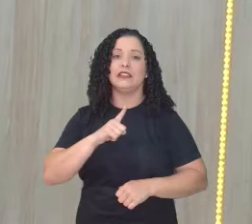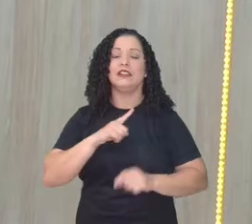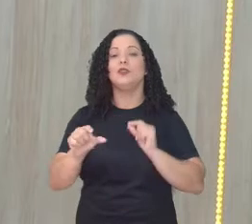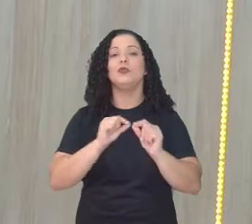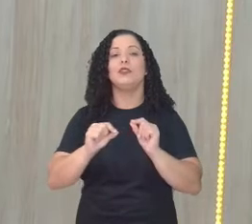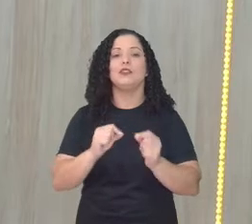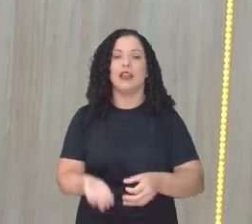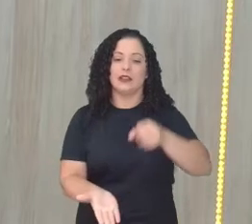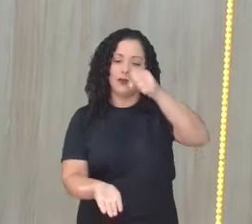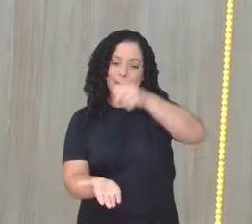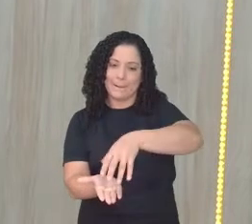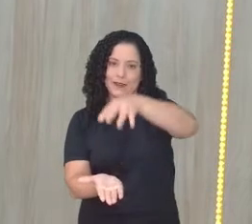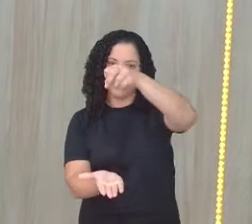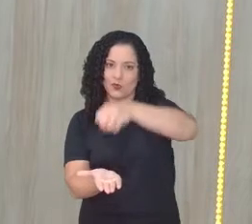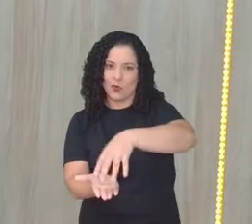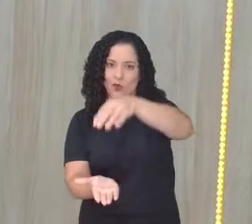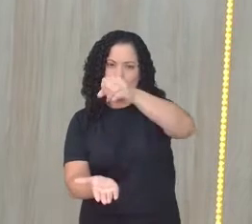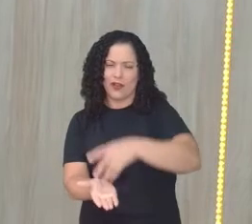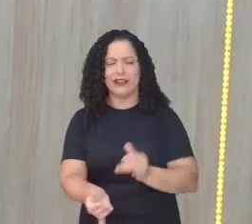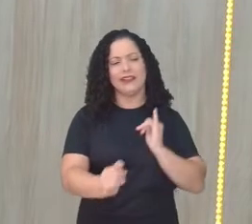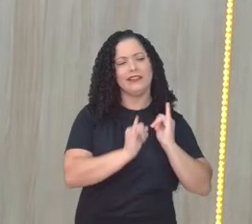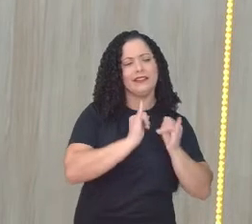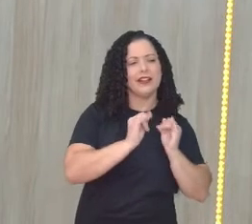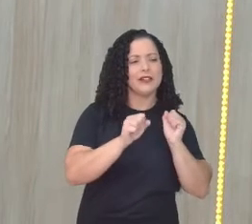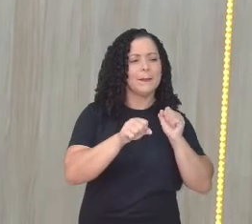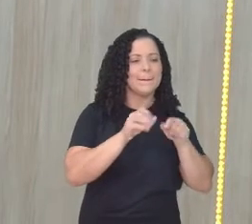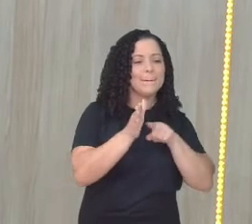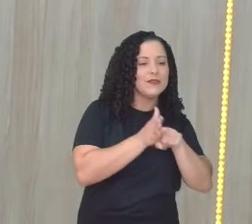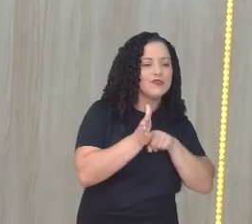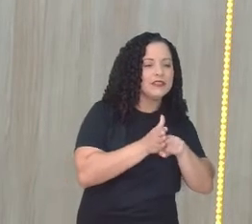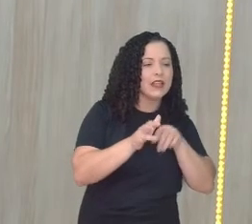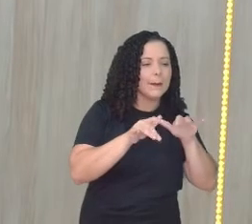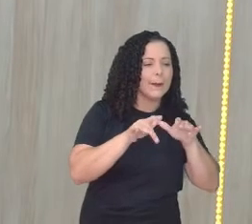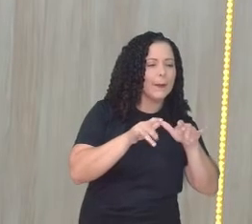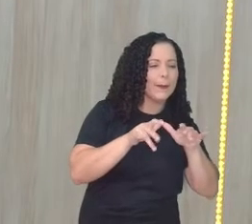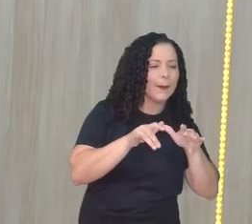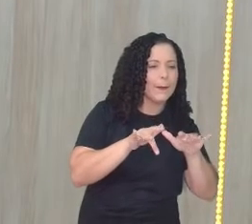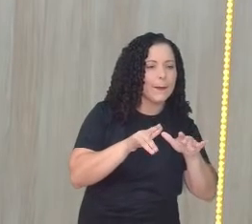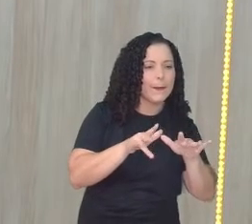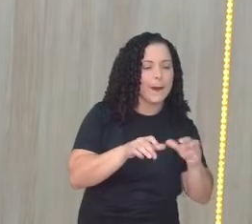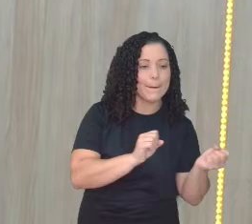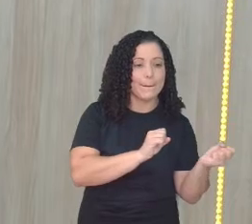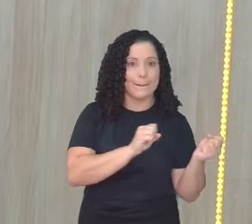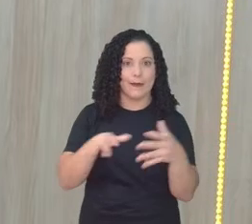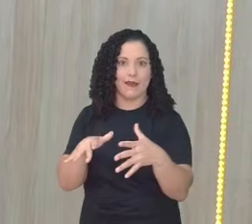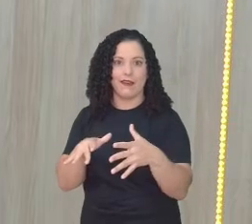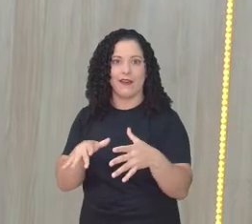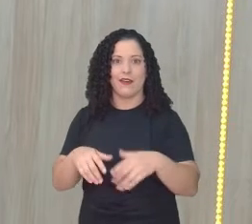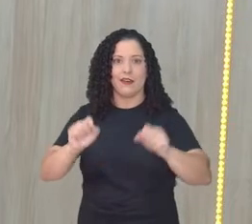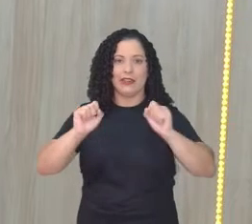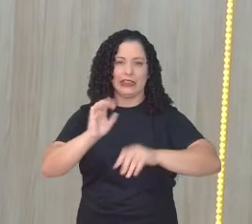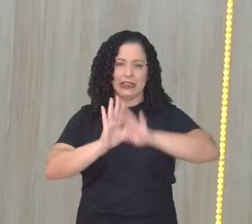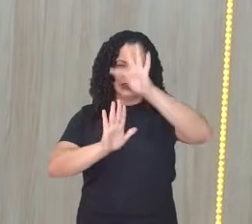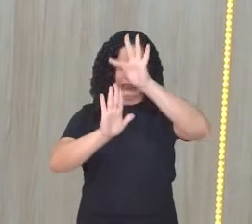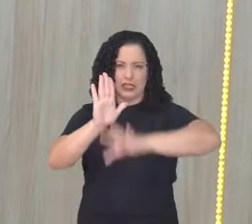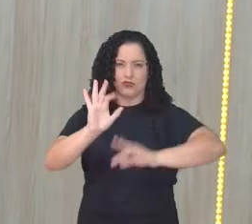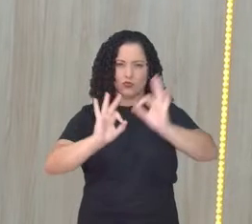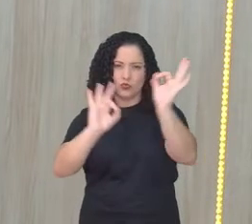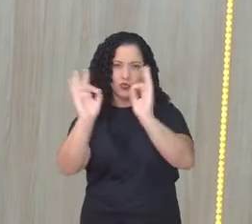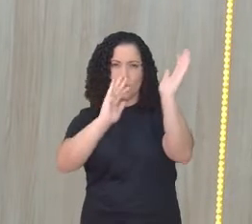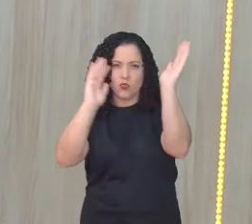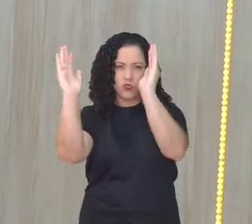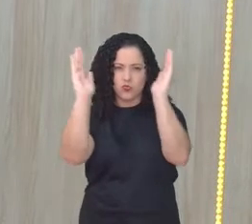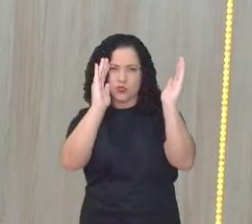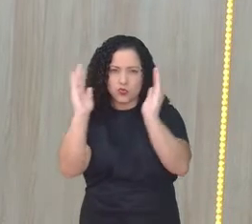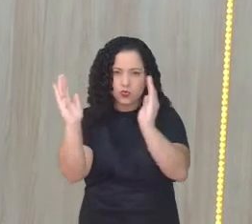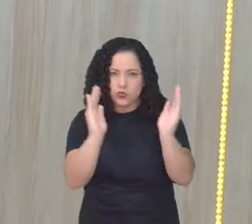na sua casa, você está na internet, faz uma pesquisa, copia ali o que você quer, joga no editor de texto e bota para imprimir.